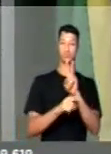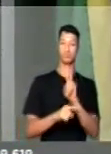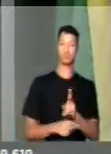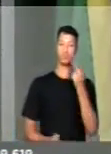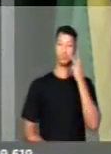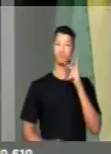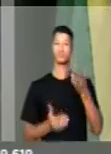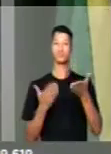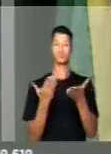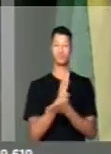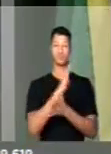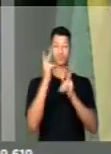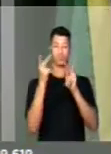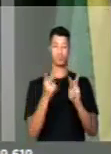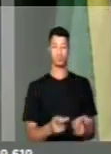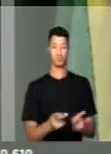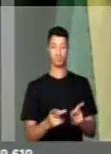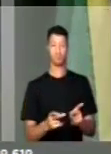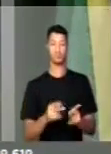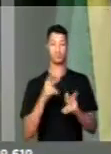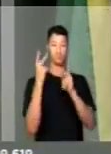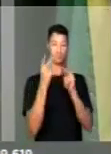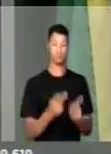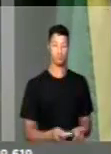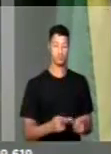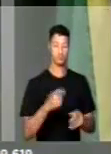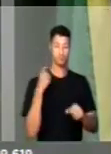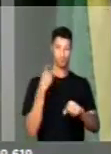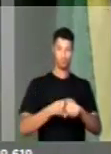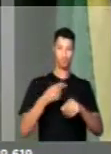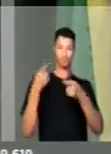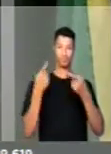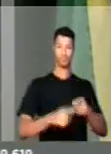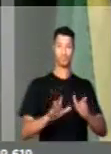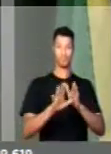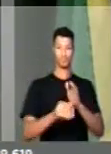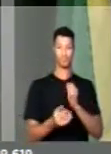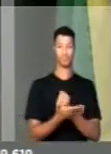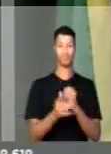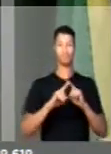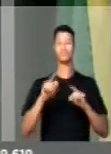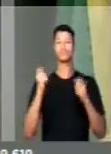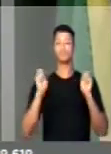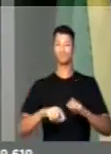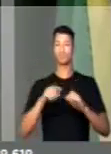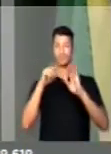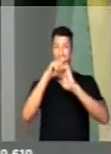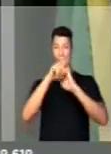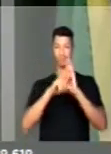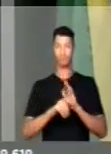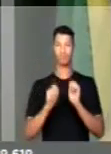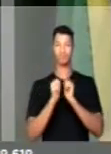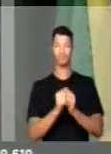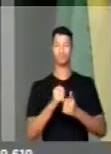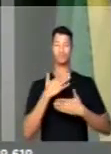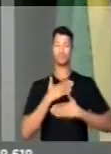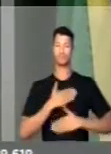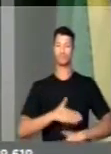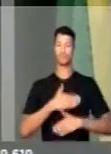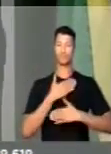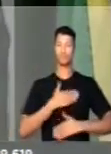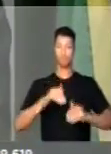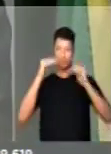para aprovar um projeto duro contra a corrupção, mas que tem que ser analisado com bom senso,